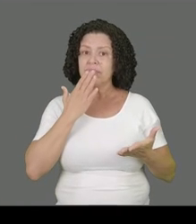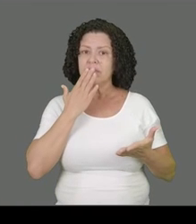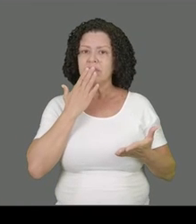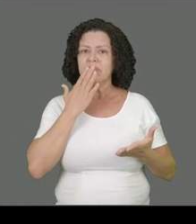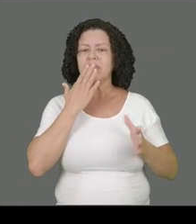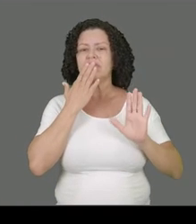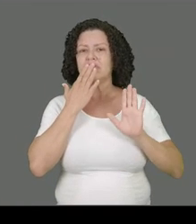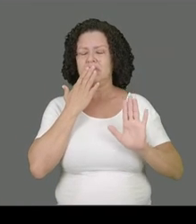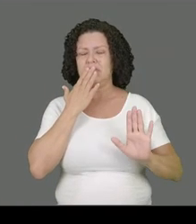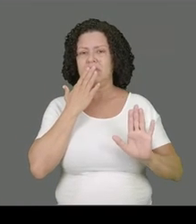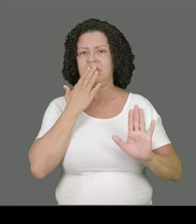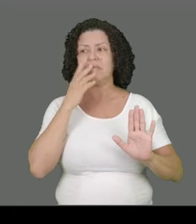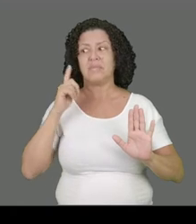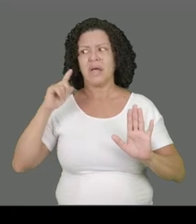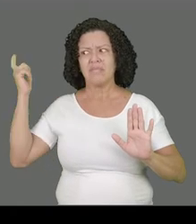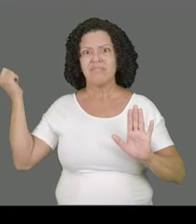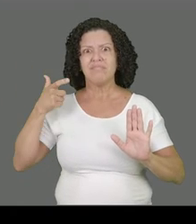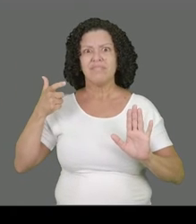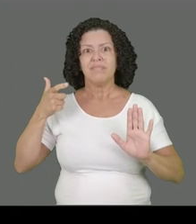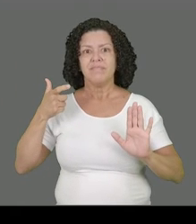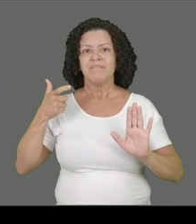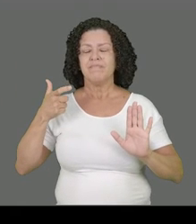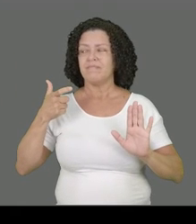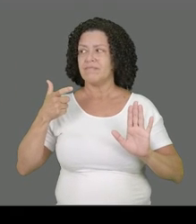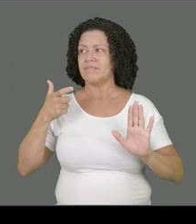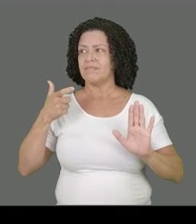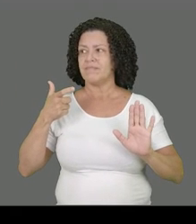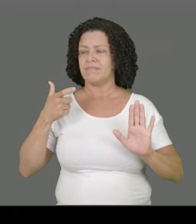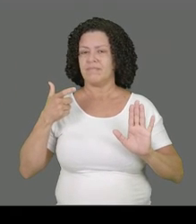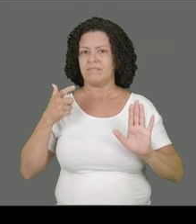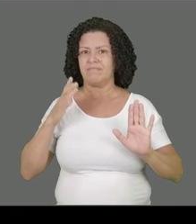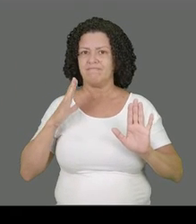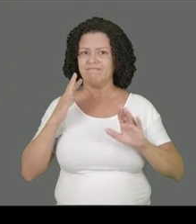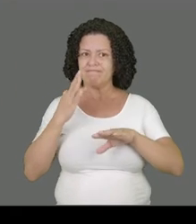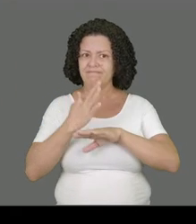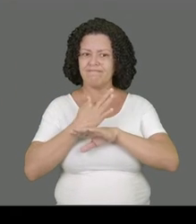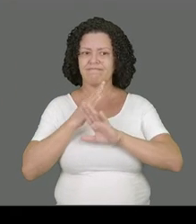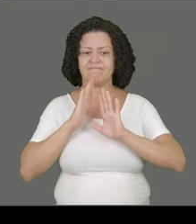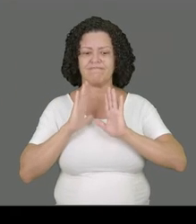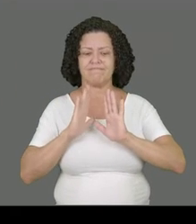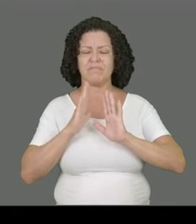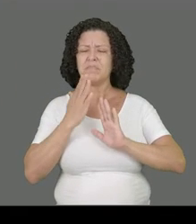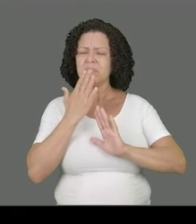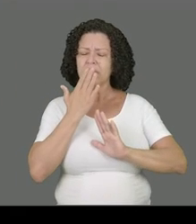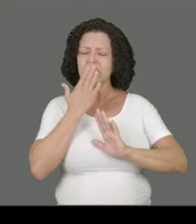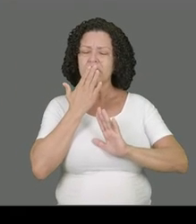e silenciar diante daquela ofensa, diante daquela situação difícil.